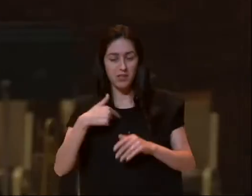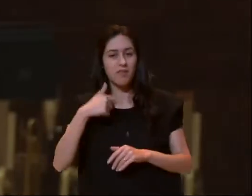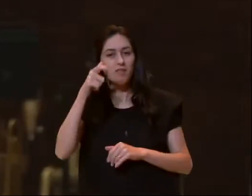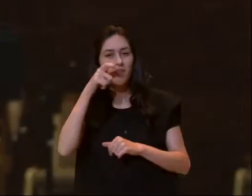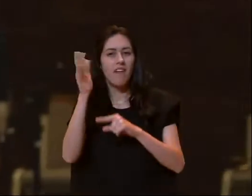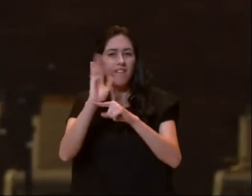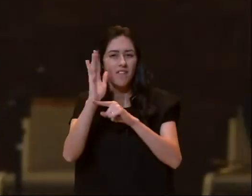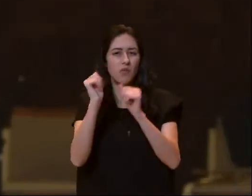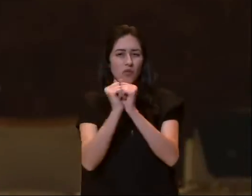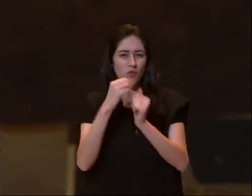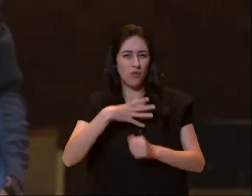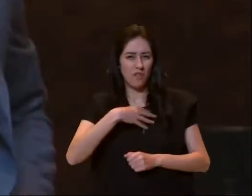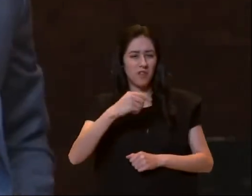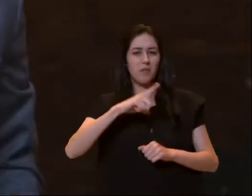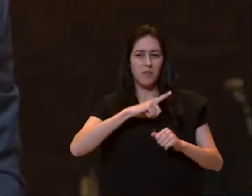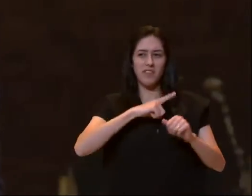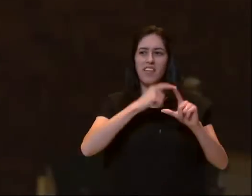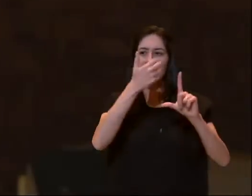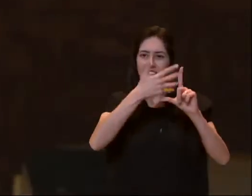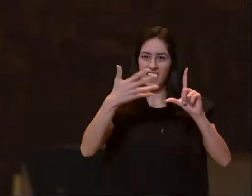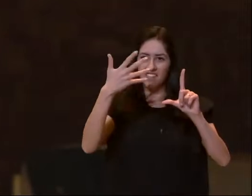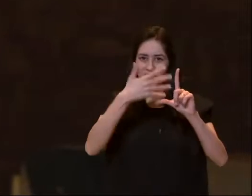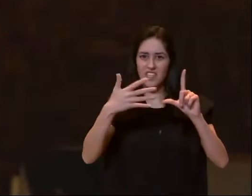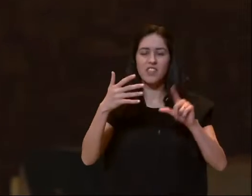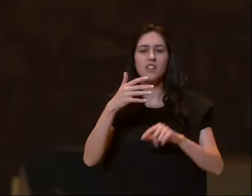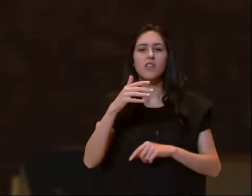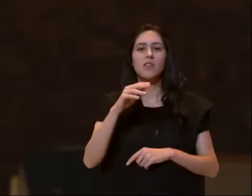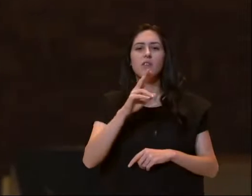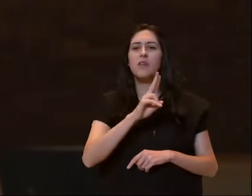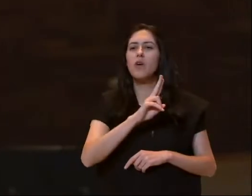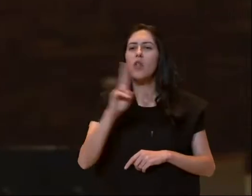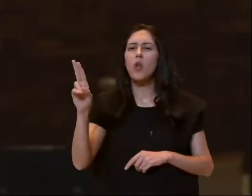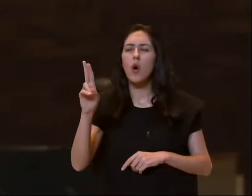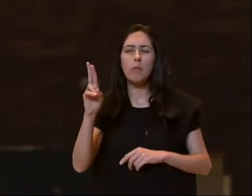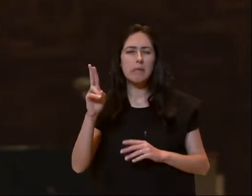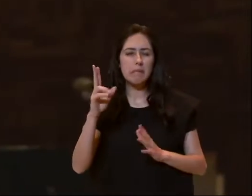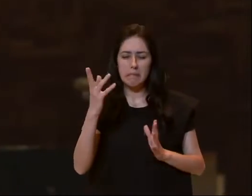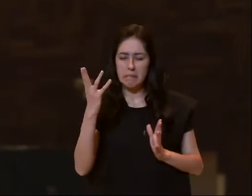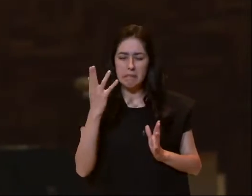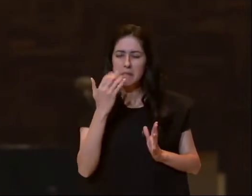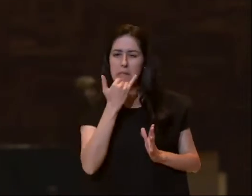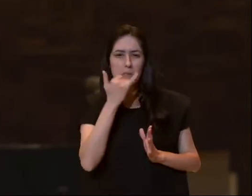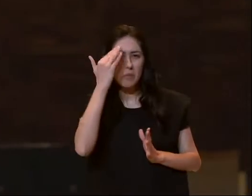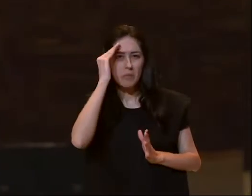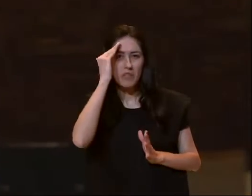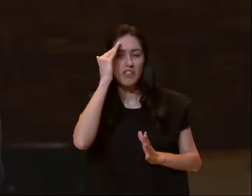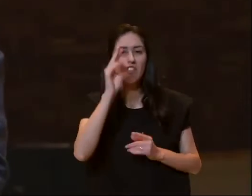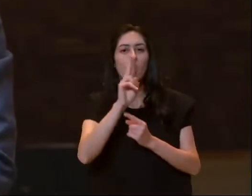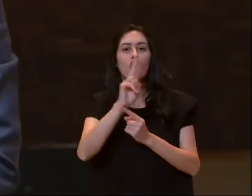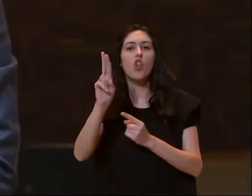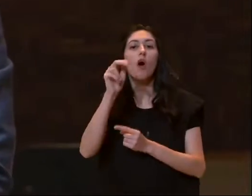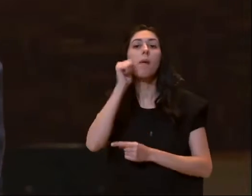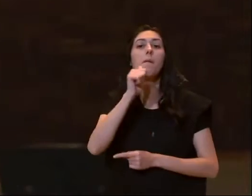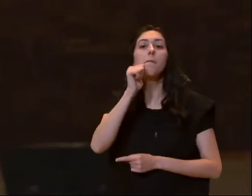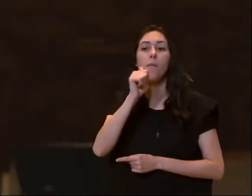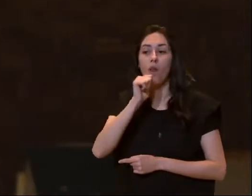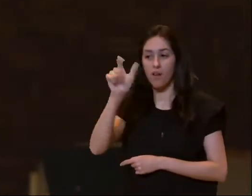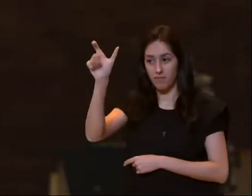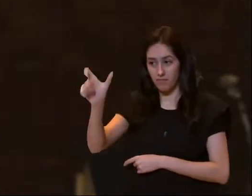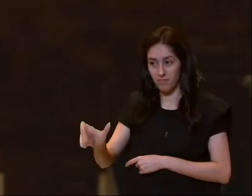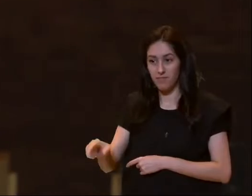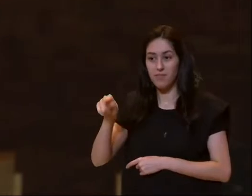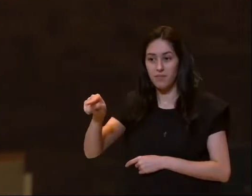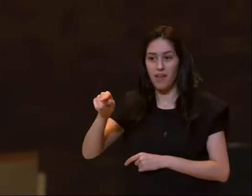até indico, tem no Netflix, Soul Surfer, da Bethany. É uma surfista que,